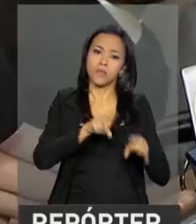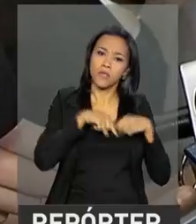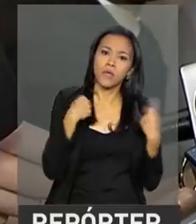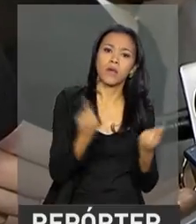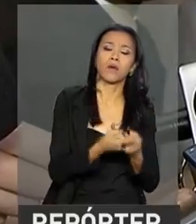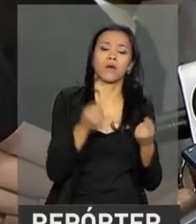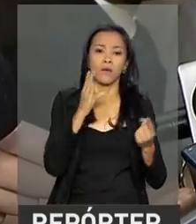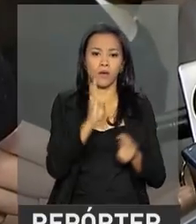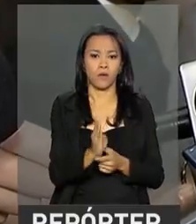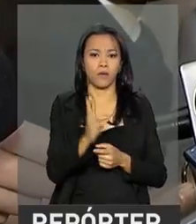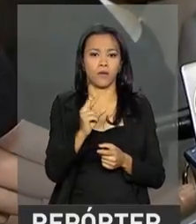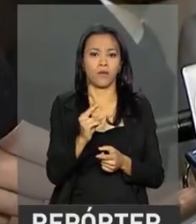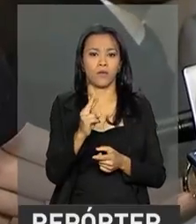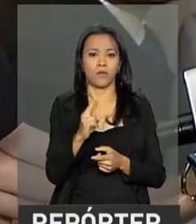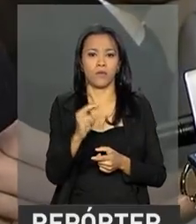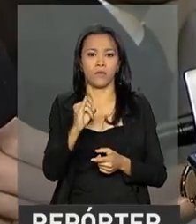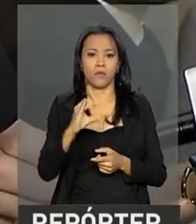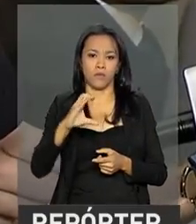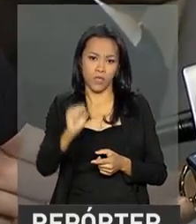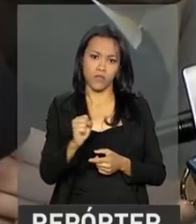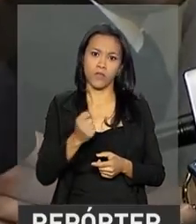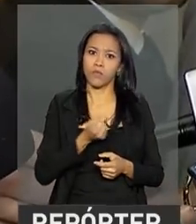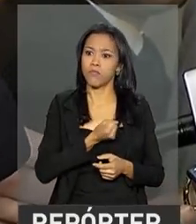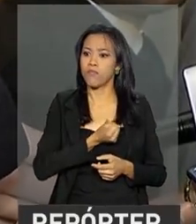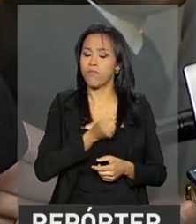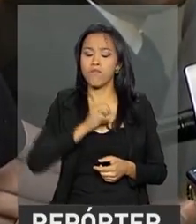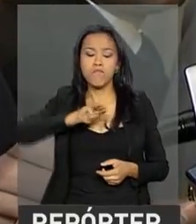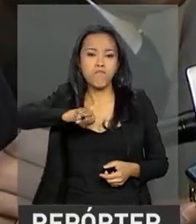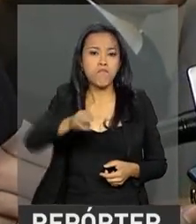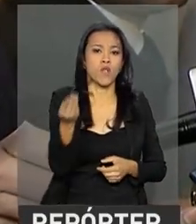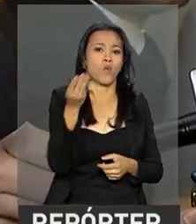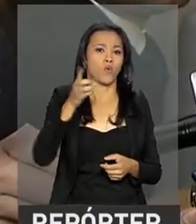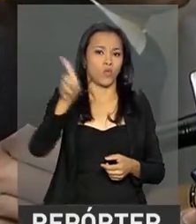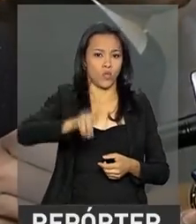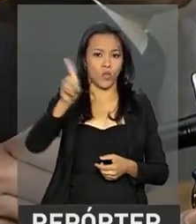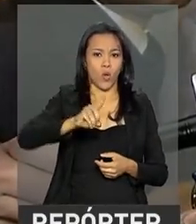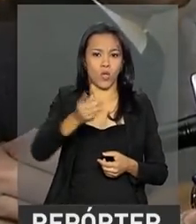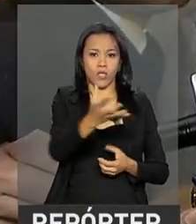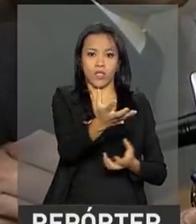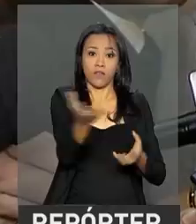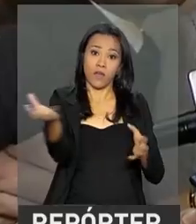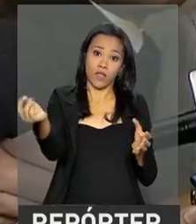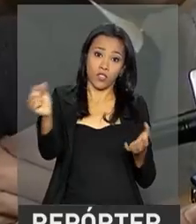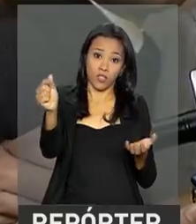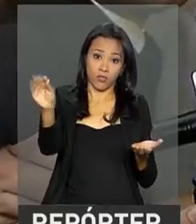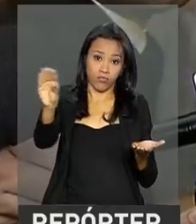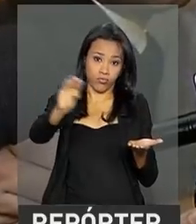Foram milhões ou mais bilhões de dólares que poderão ir para o nosso país em